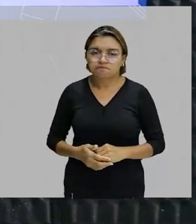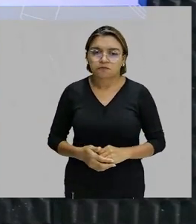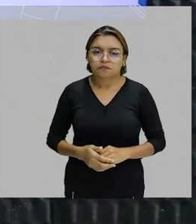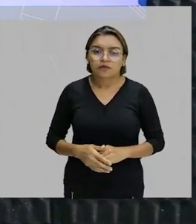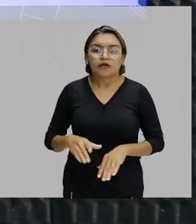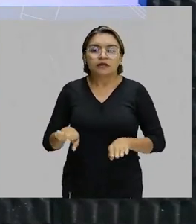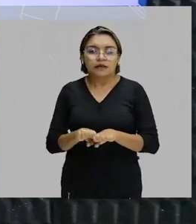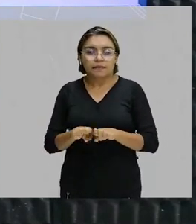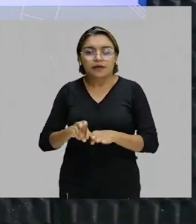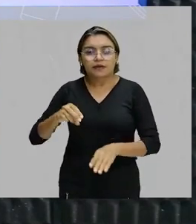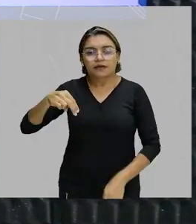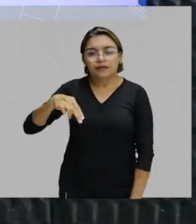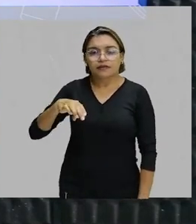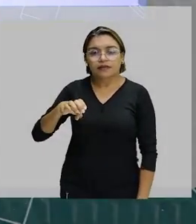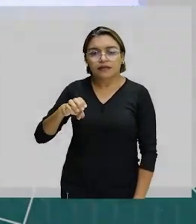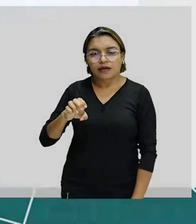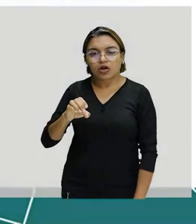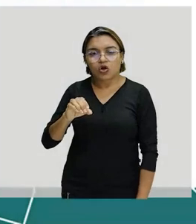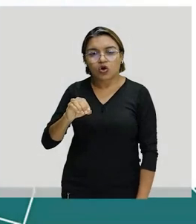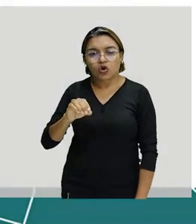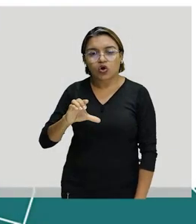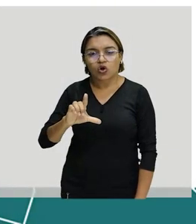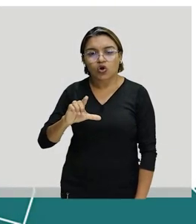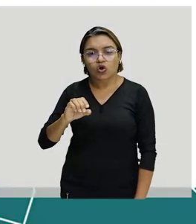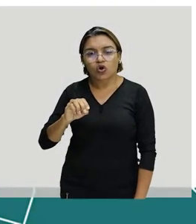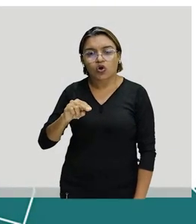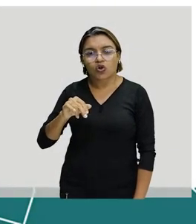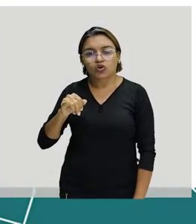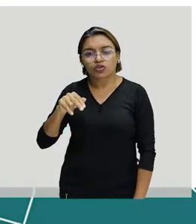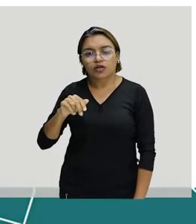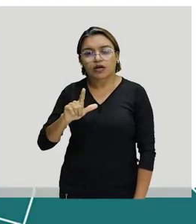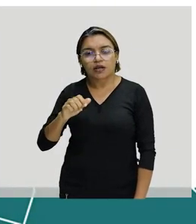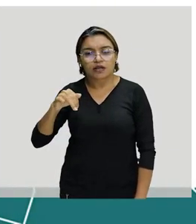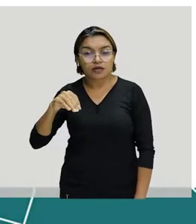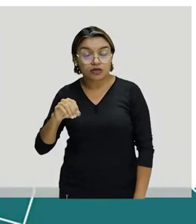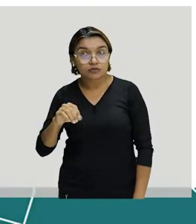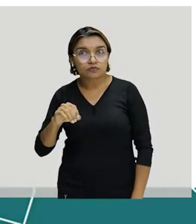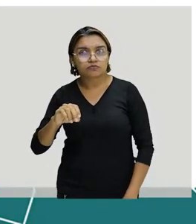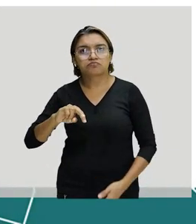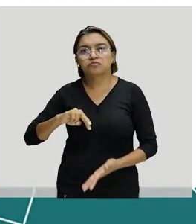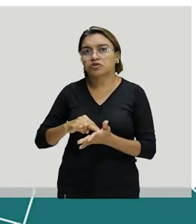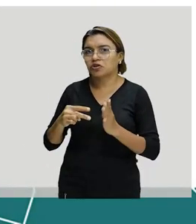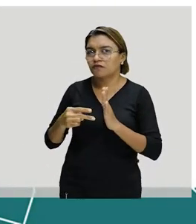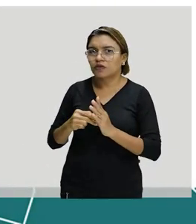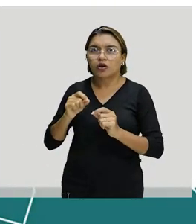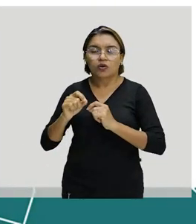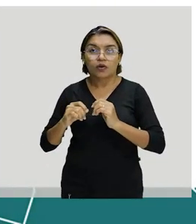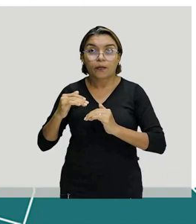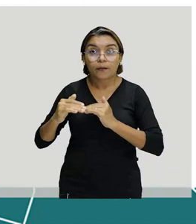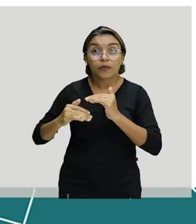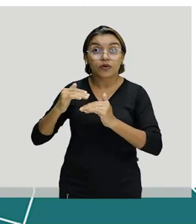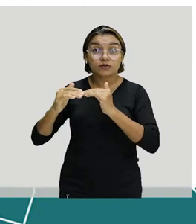neocolonialismo imperialista também neocolonialismo é como a gente chama na história o processo de